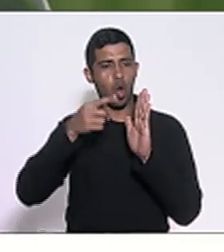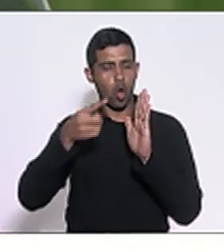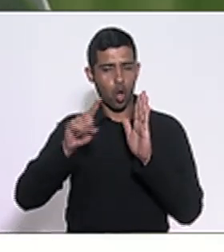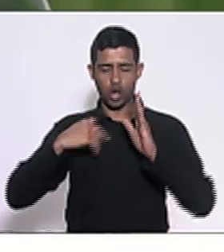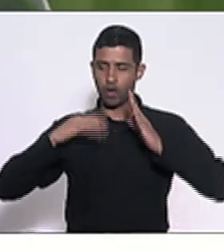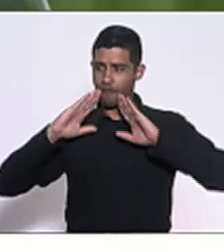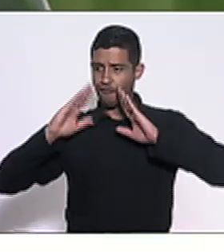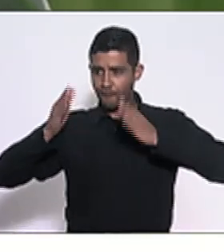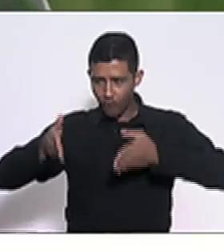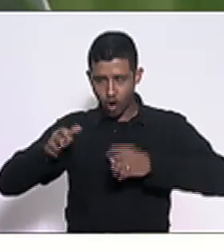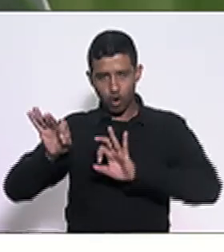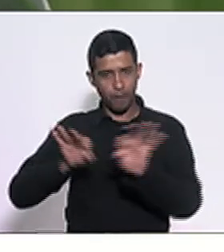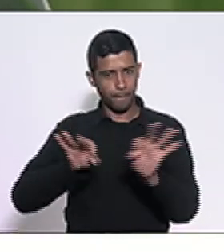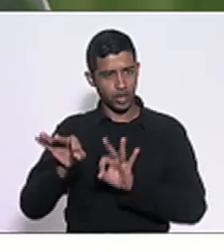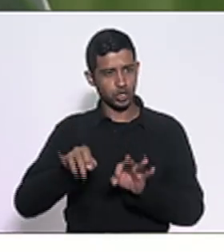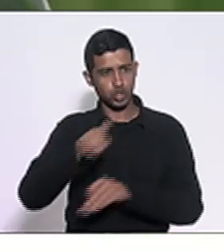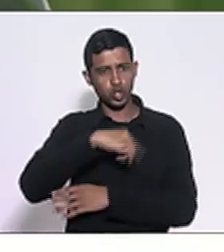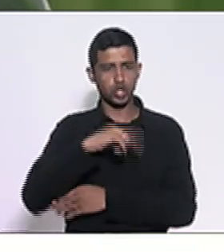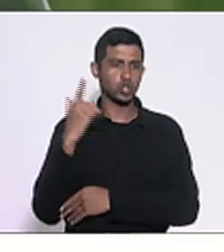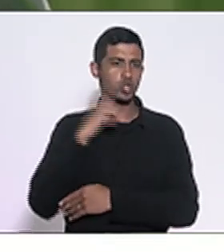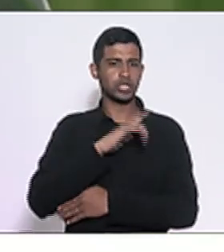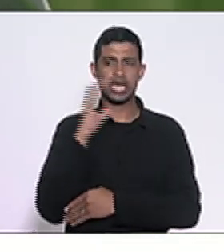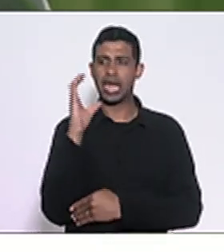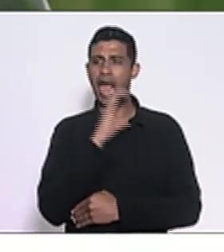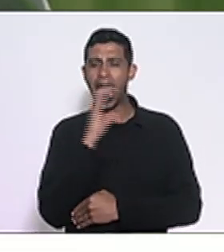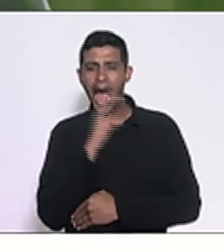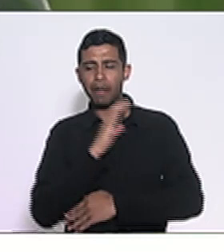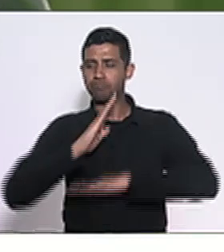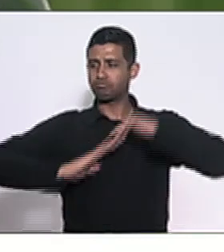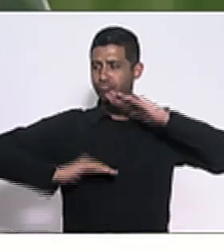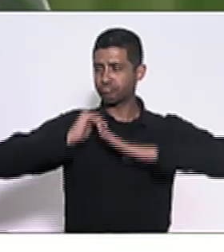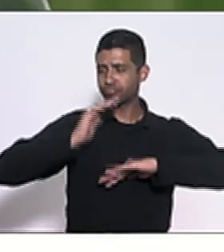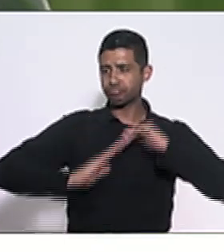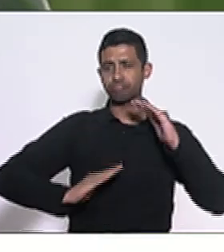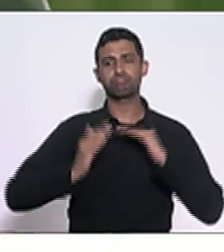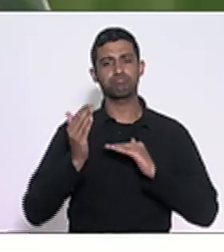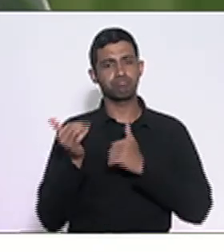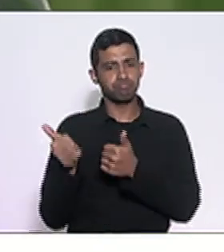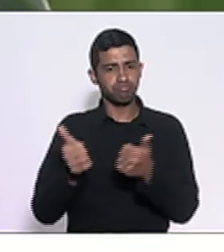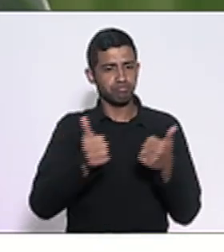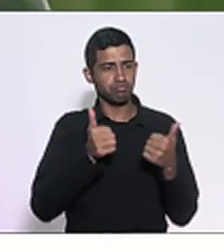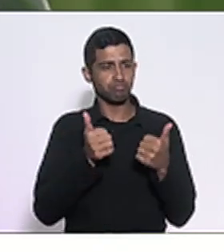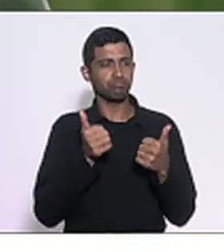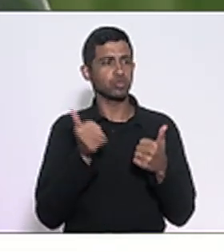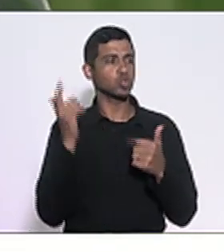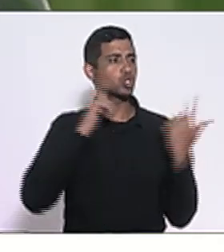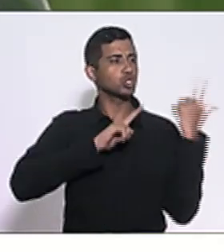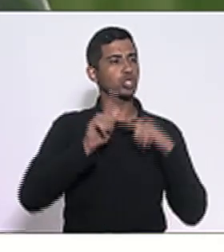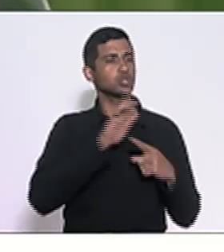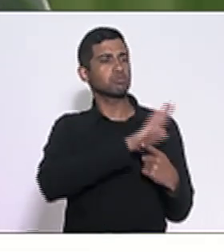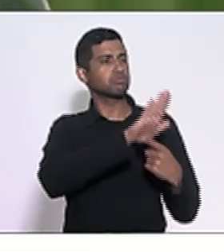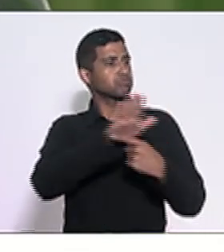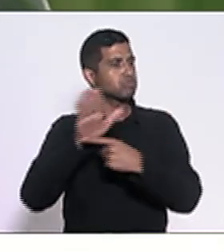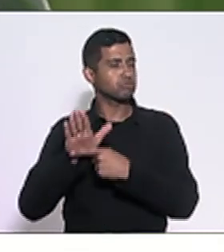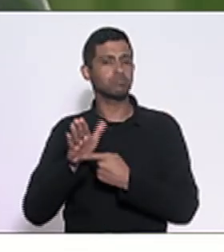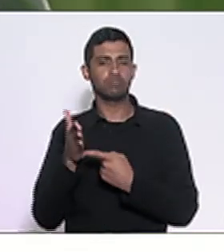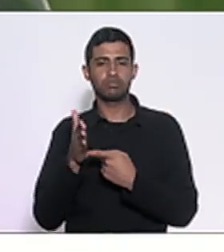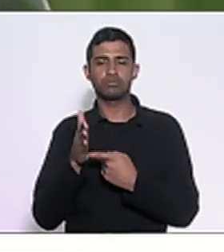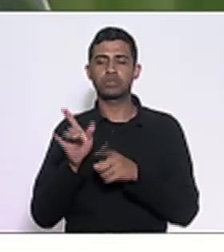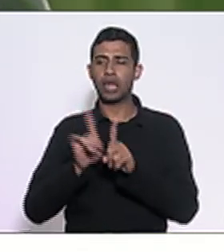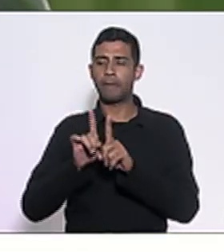projetos, para que a gente tenha mais agilidade, mais eficiência, mais eficácia em atender às necessidades do próprio órgão